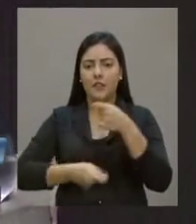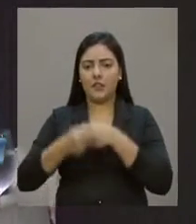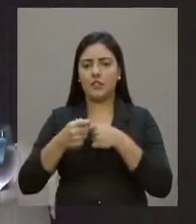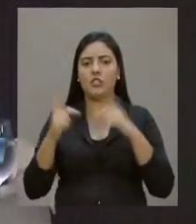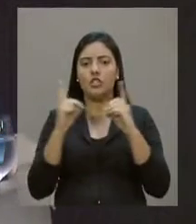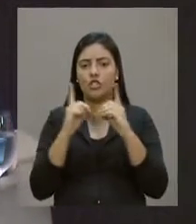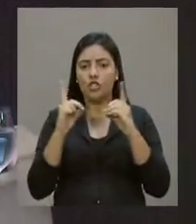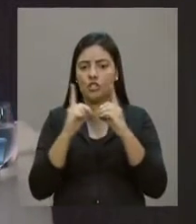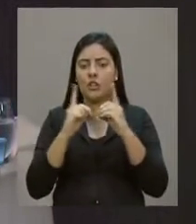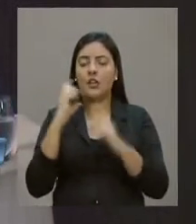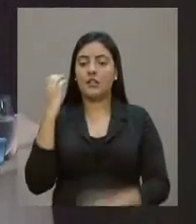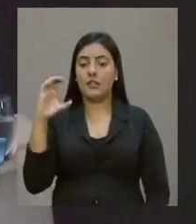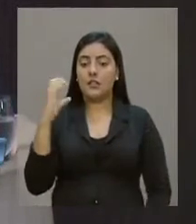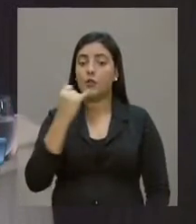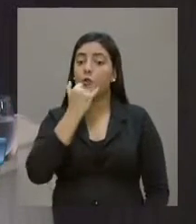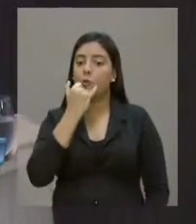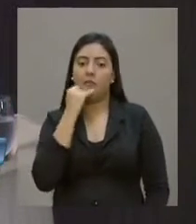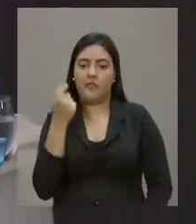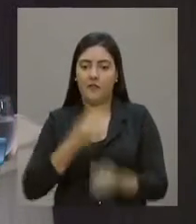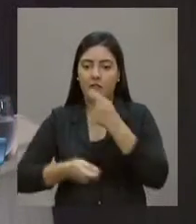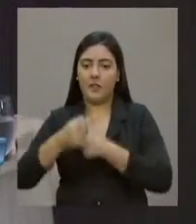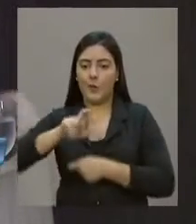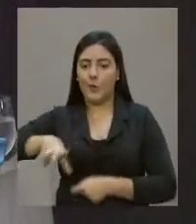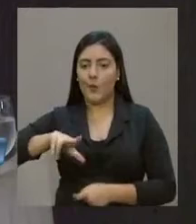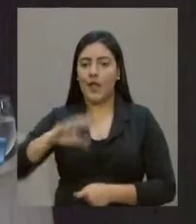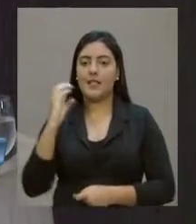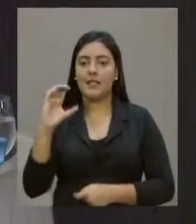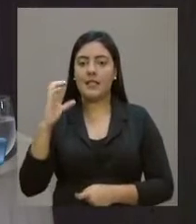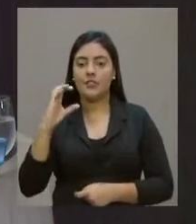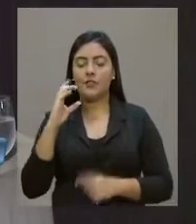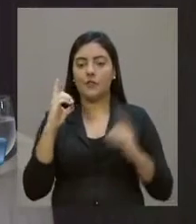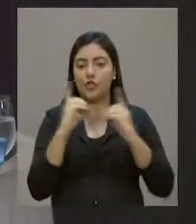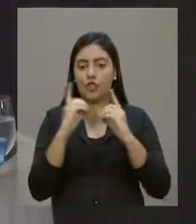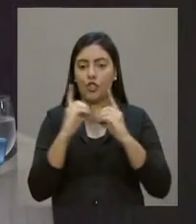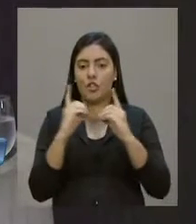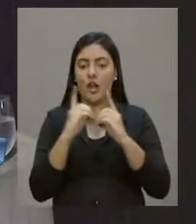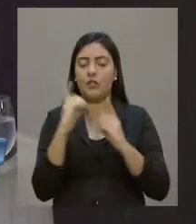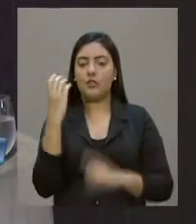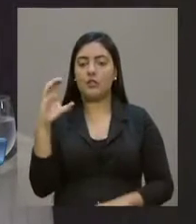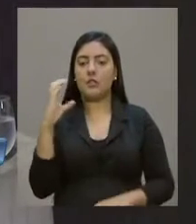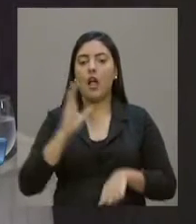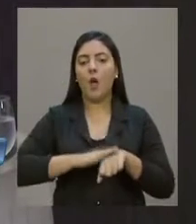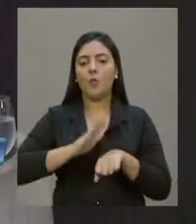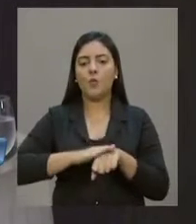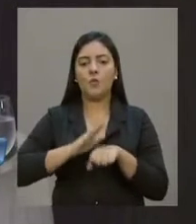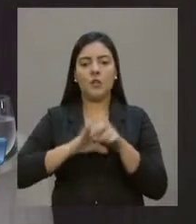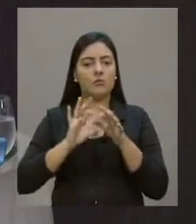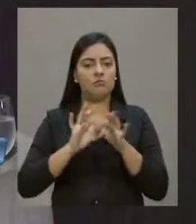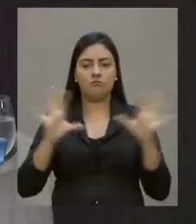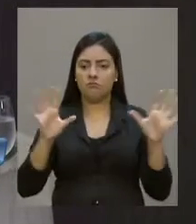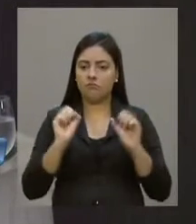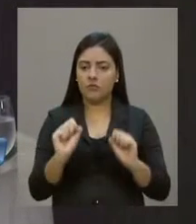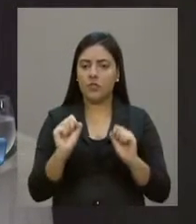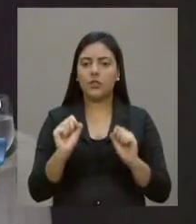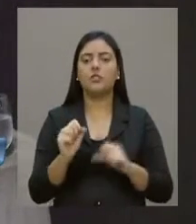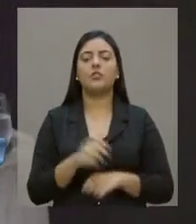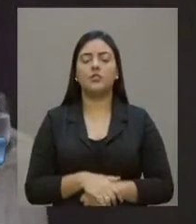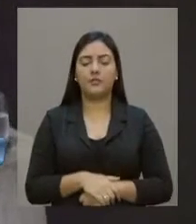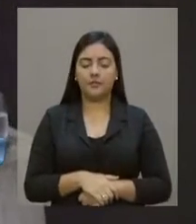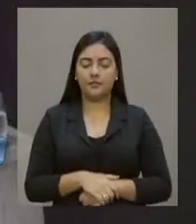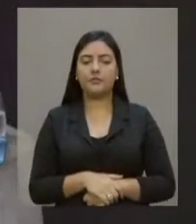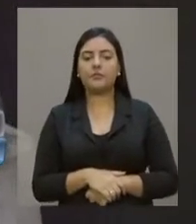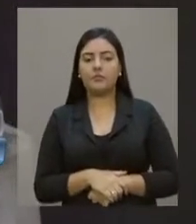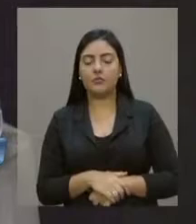Perdão, didático-científica. O que é a autonomia? As universidades, desde o princípio, né,